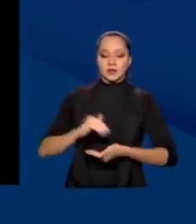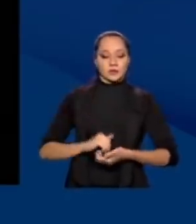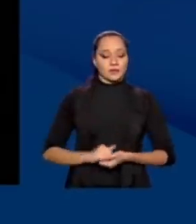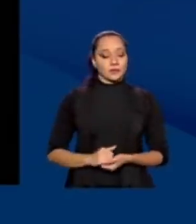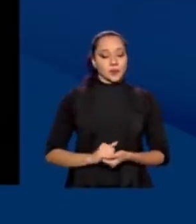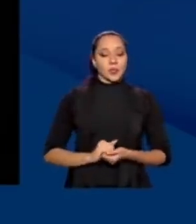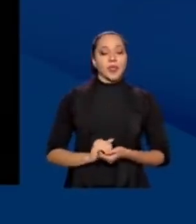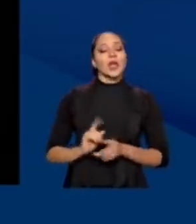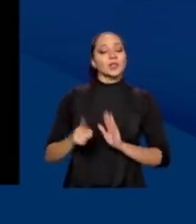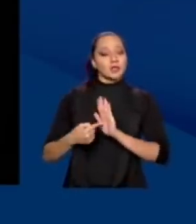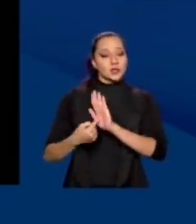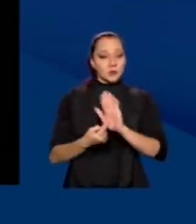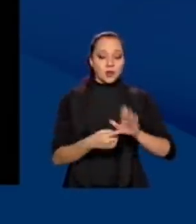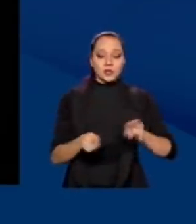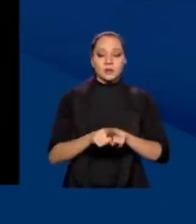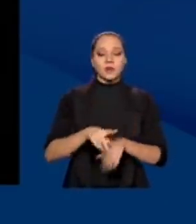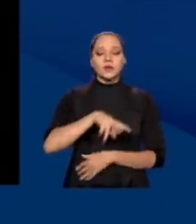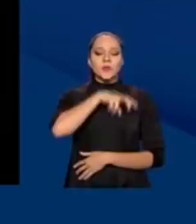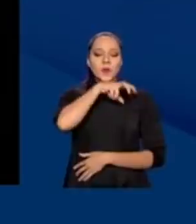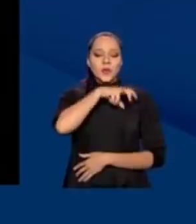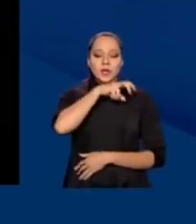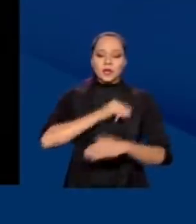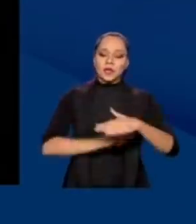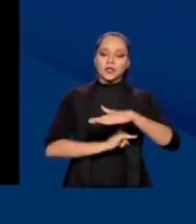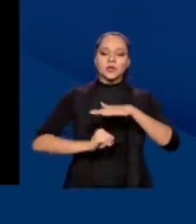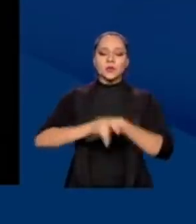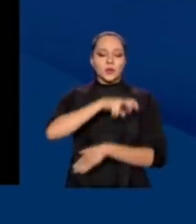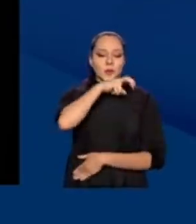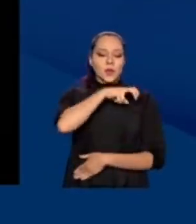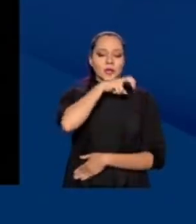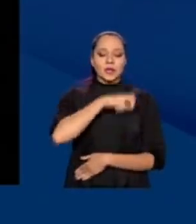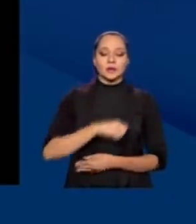nós mostramos também a do Butantan,